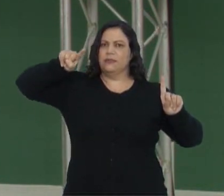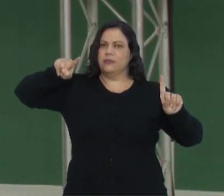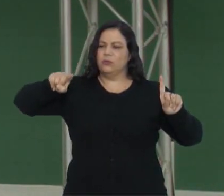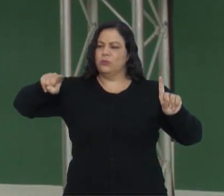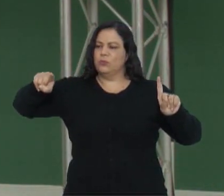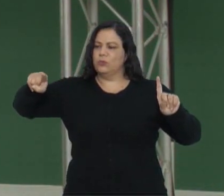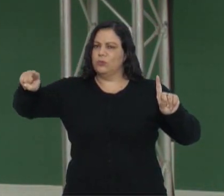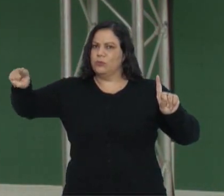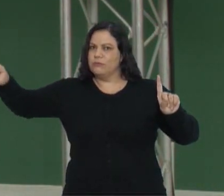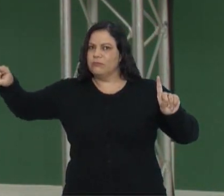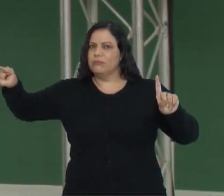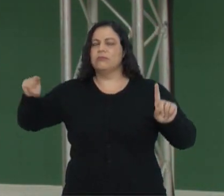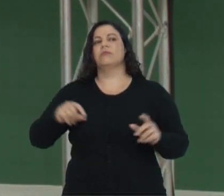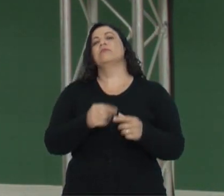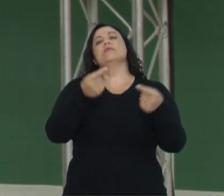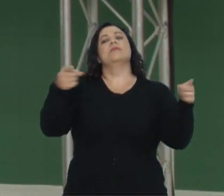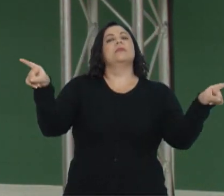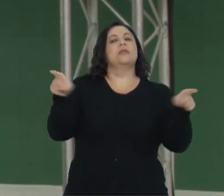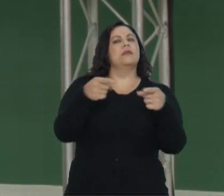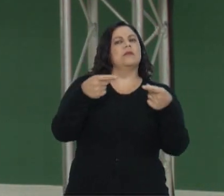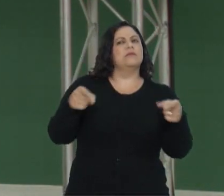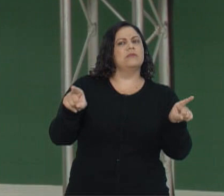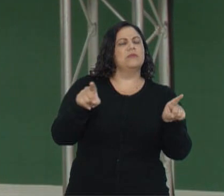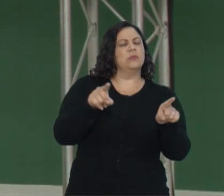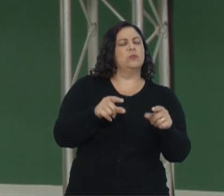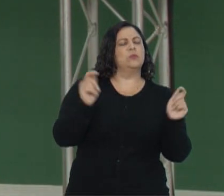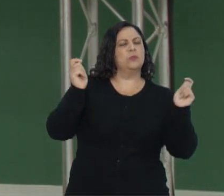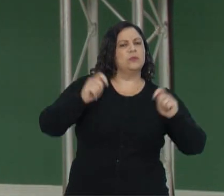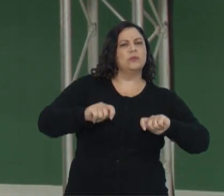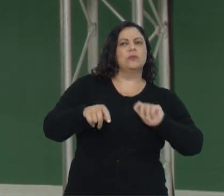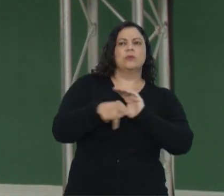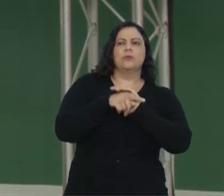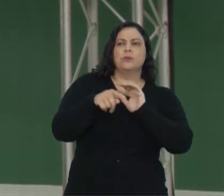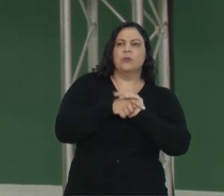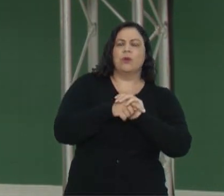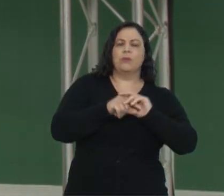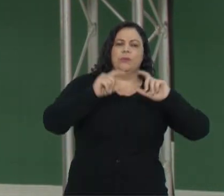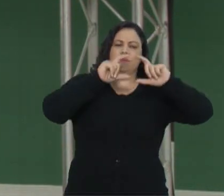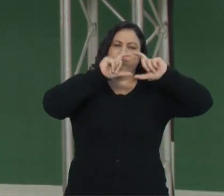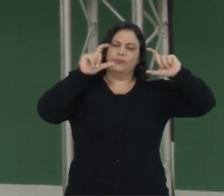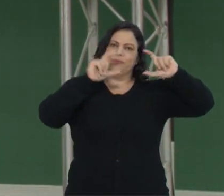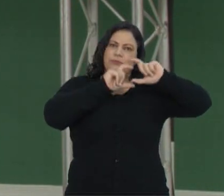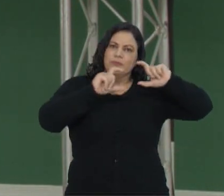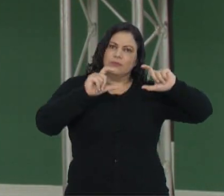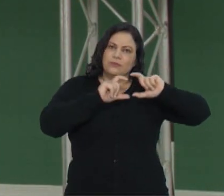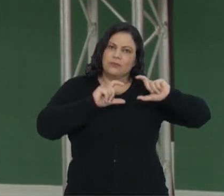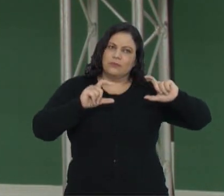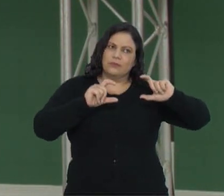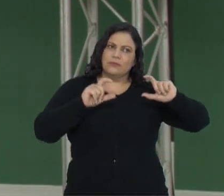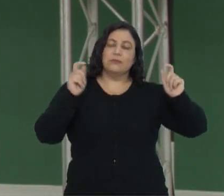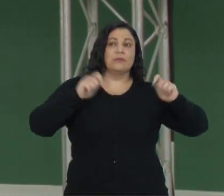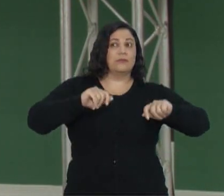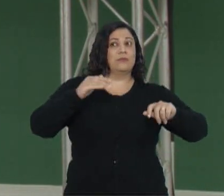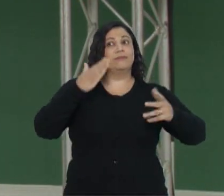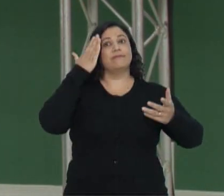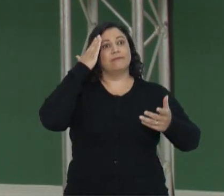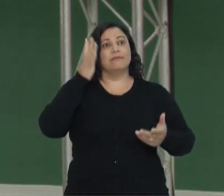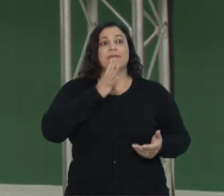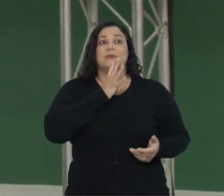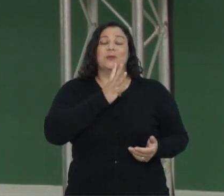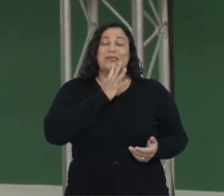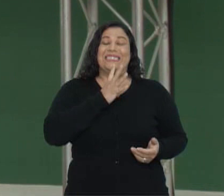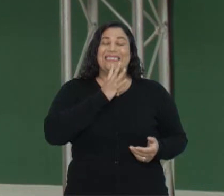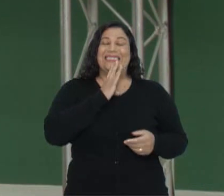essa é uma música, a tocata, que ela tem trechos, esse trecho você sabe, né? Muito conhecido para filme de